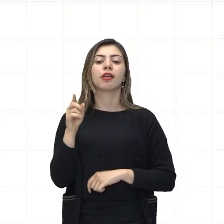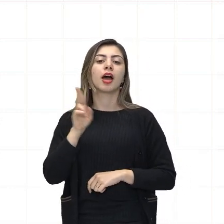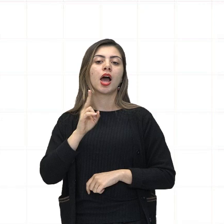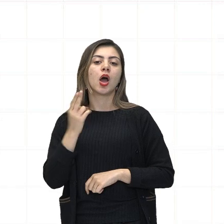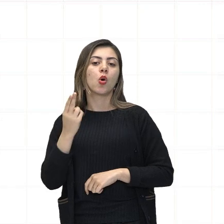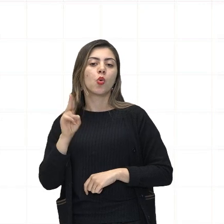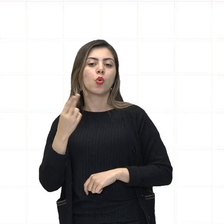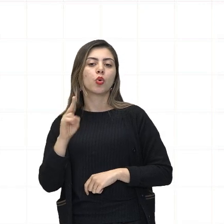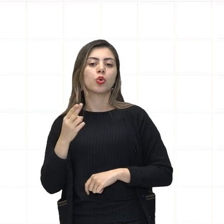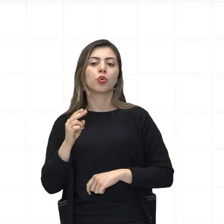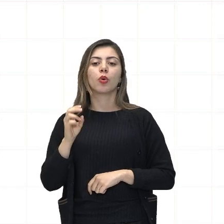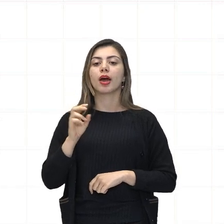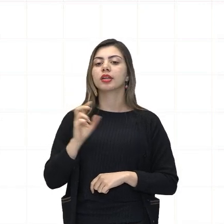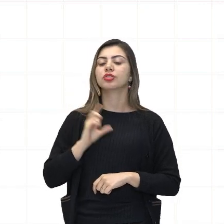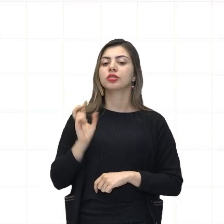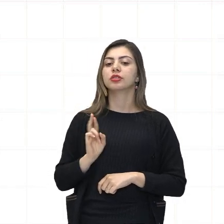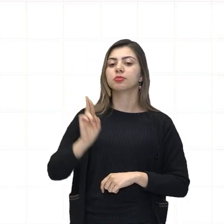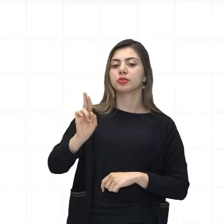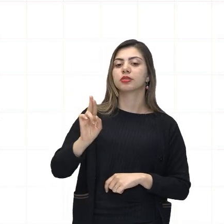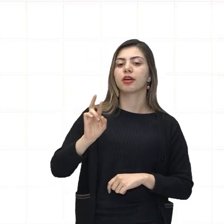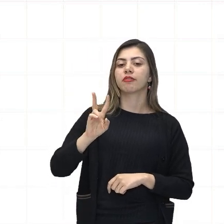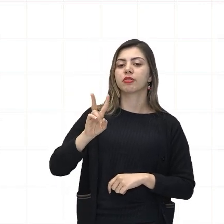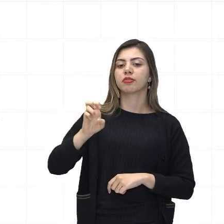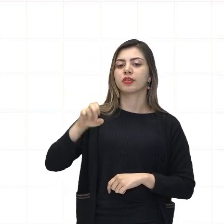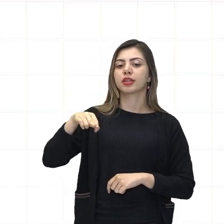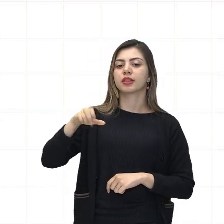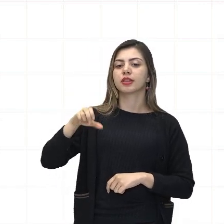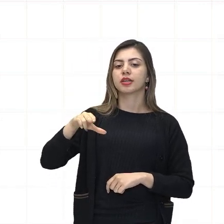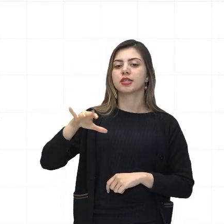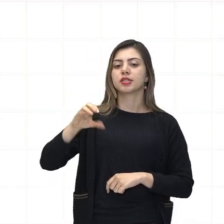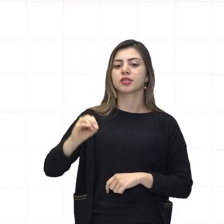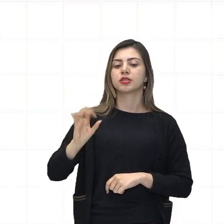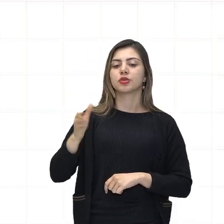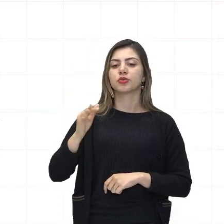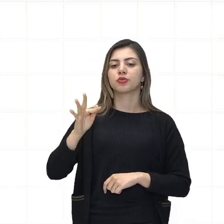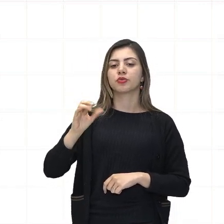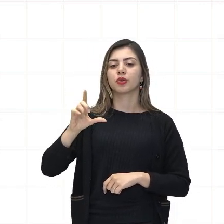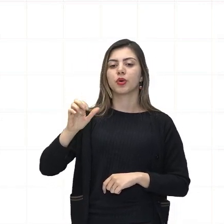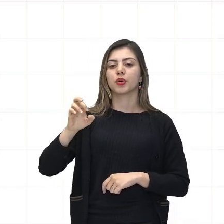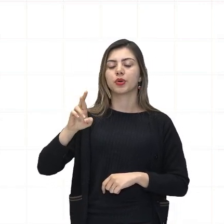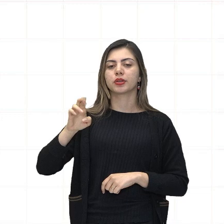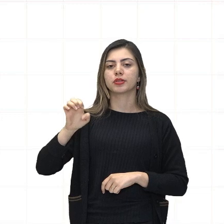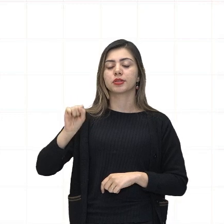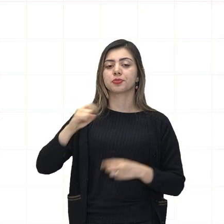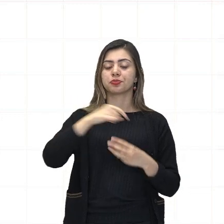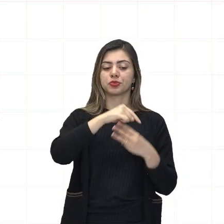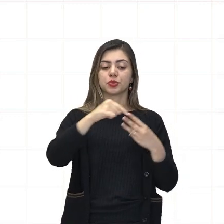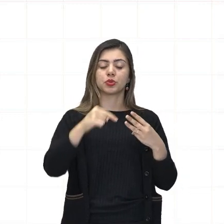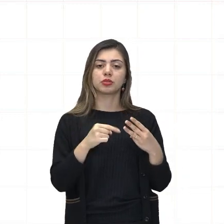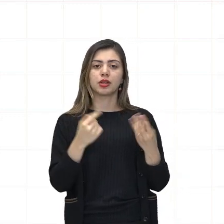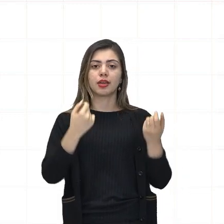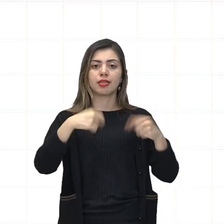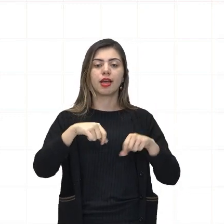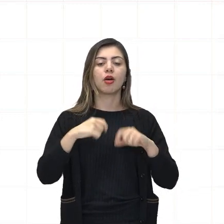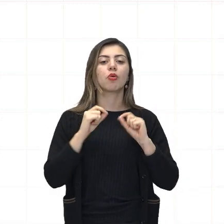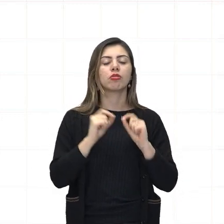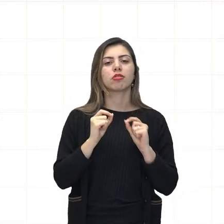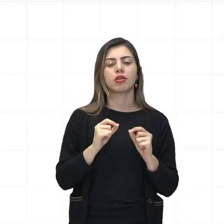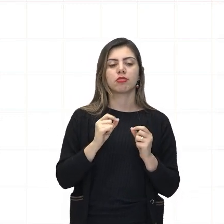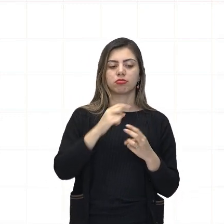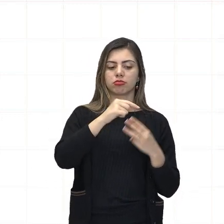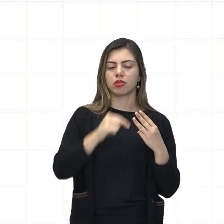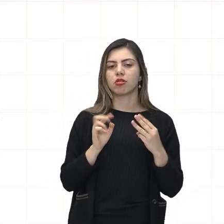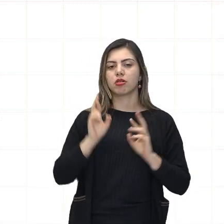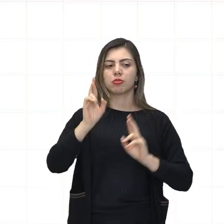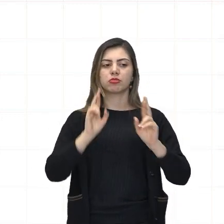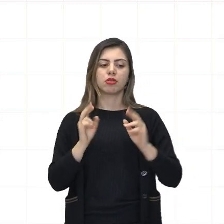de Venâncio Flores. E esses três líderes, gente, eles conseguiram então formar uma coalizão que